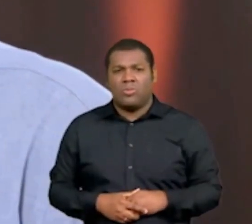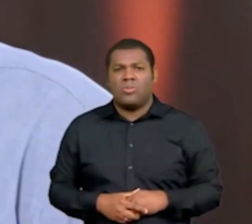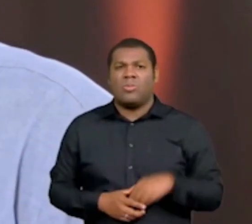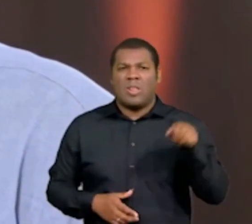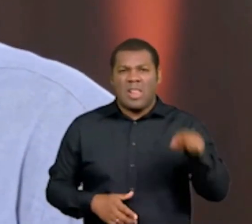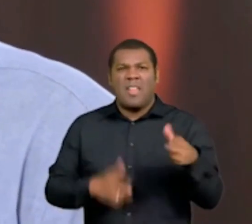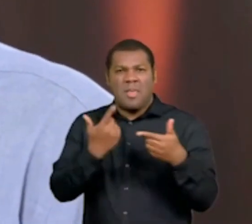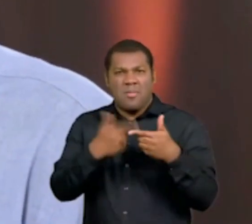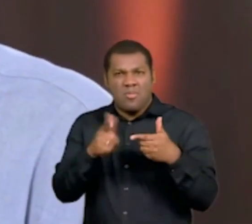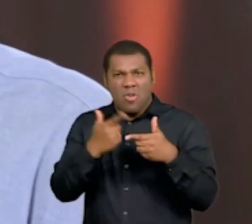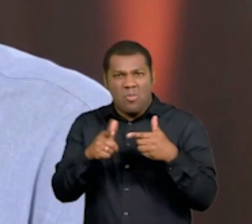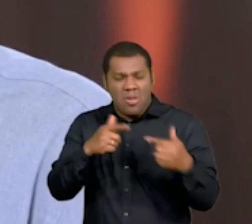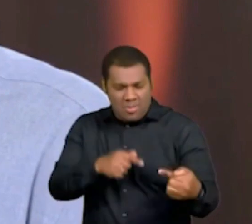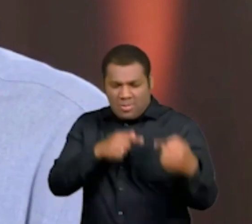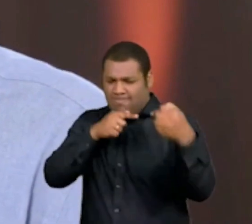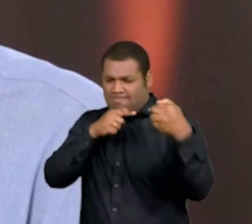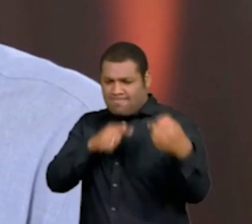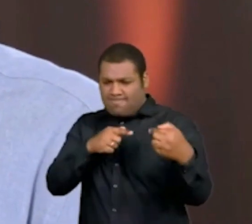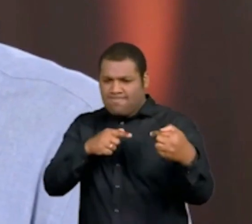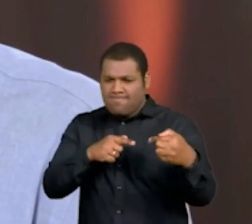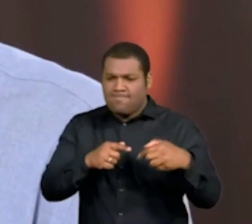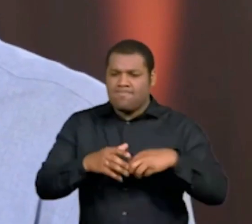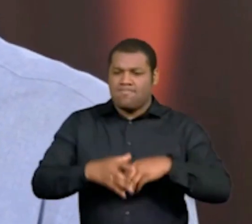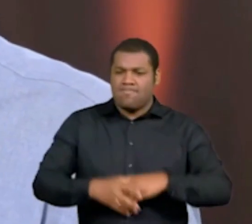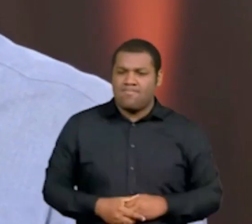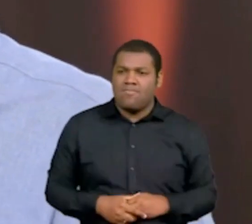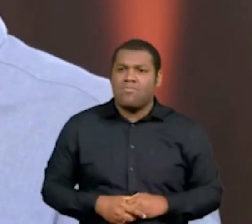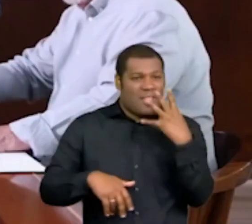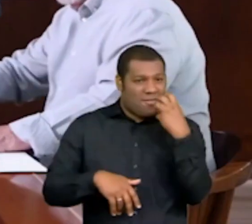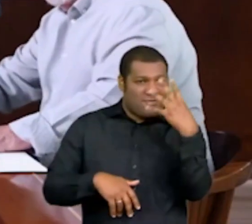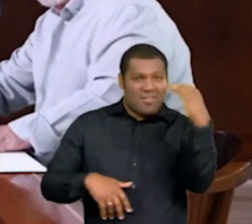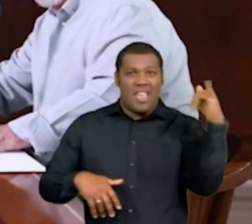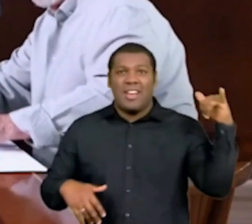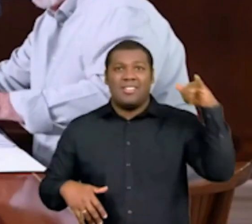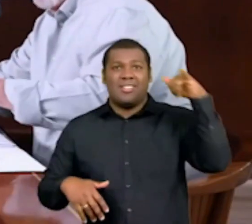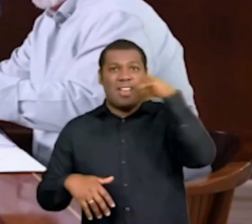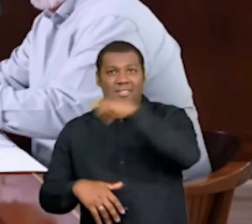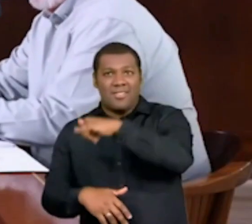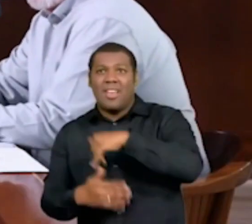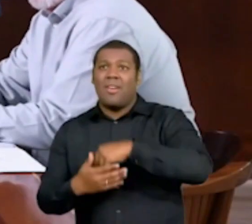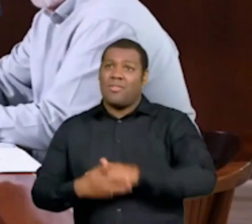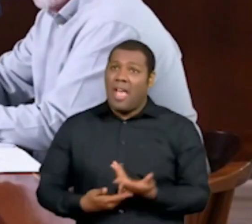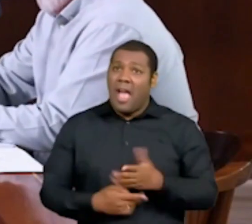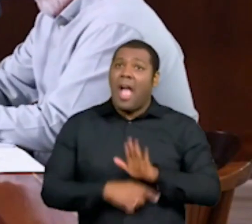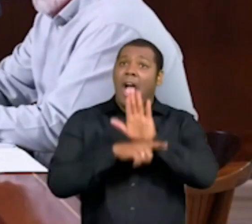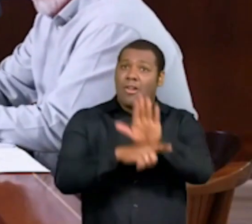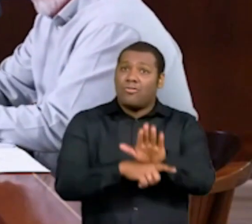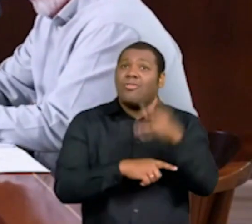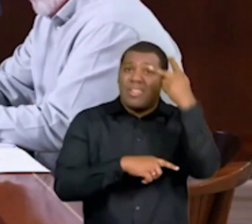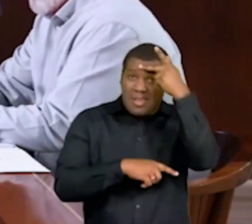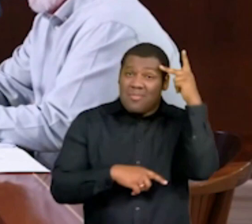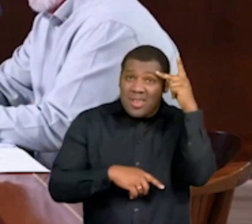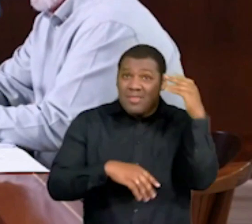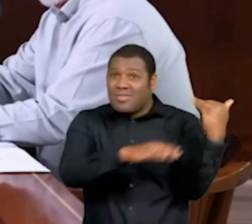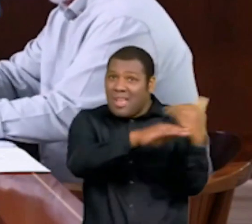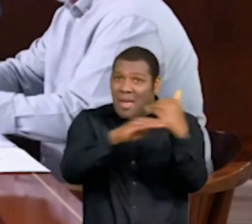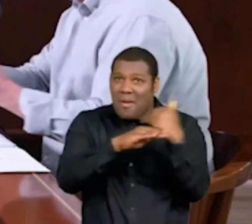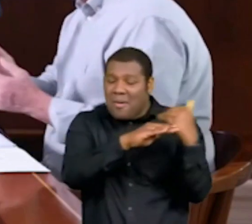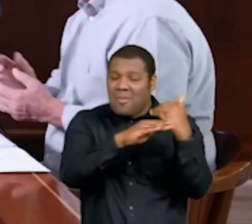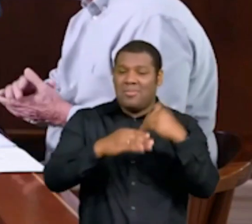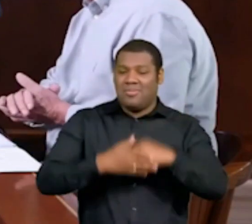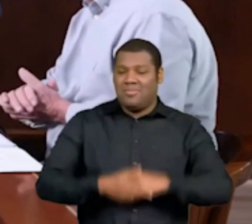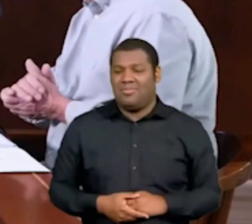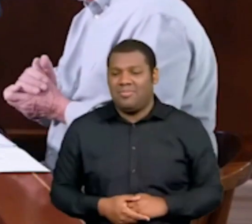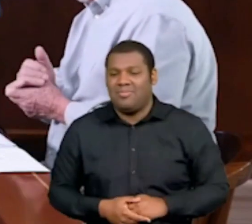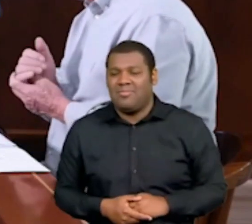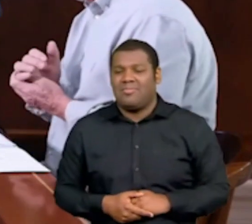para a sociedade perceber quem é que está do lado de quem. Olha, o senhor, nós temos momentos históricos interessantes.